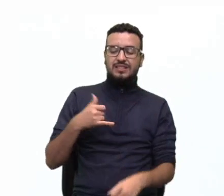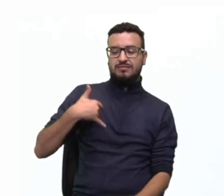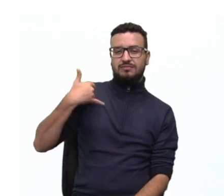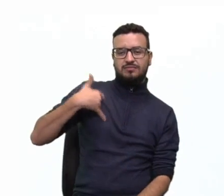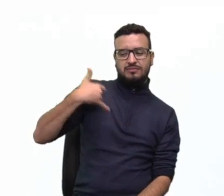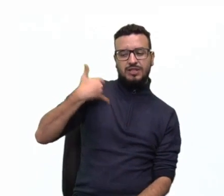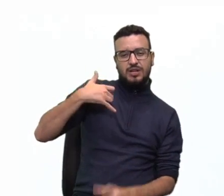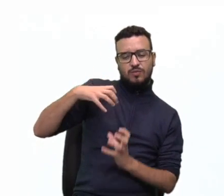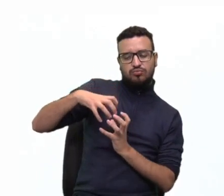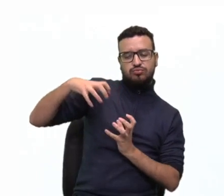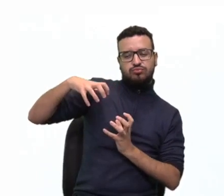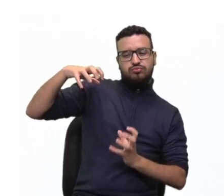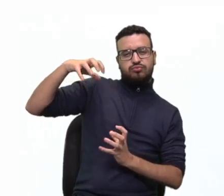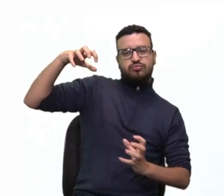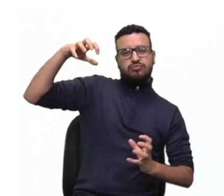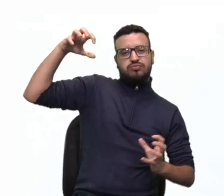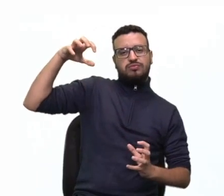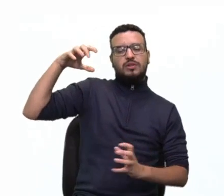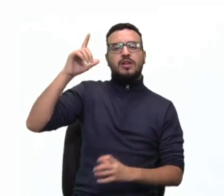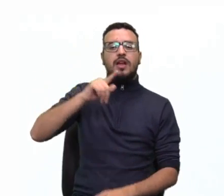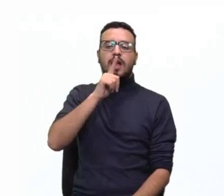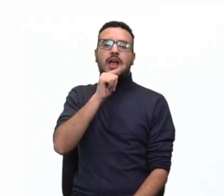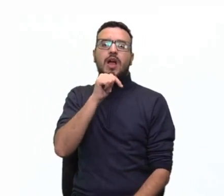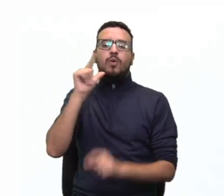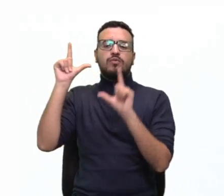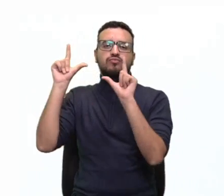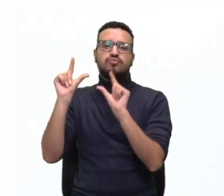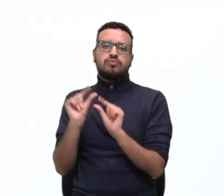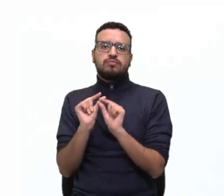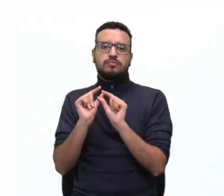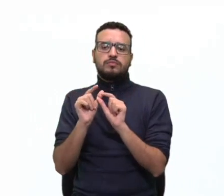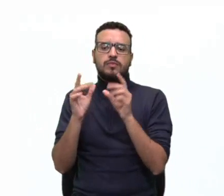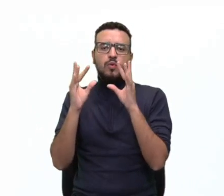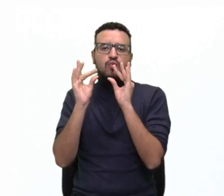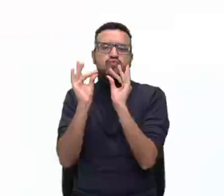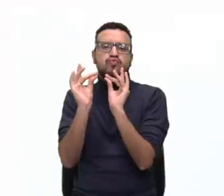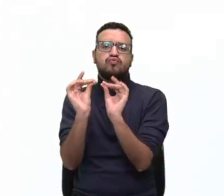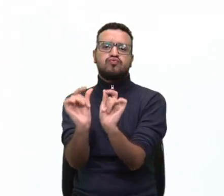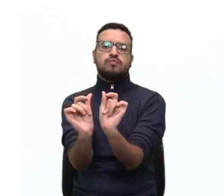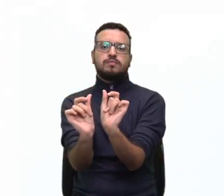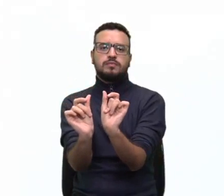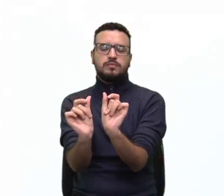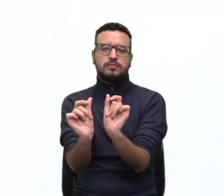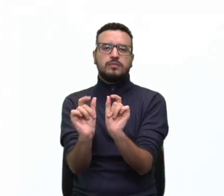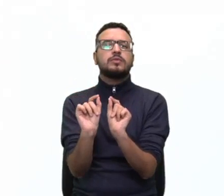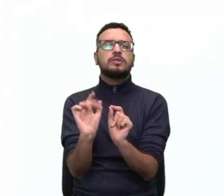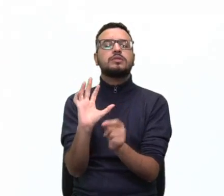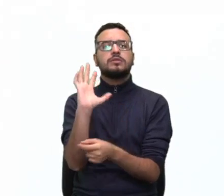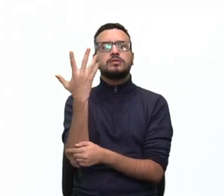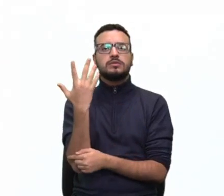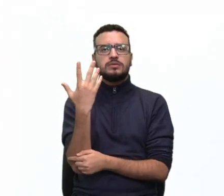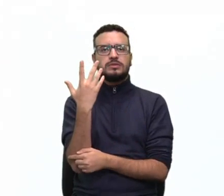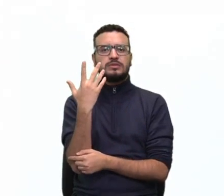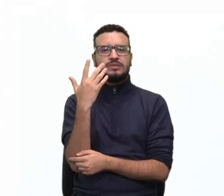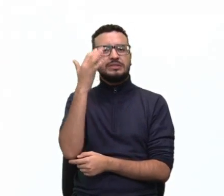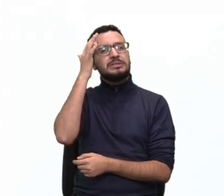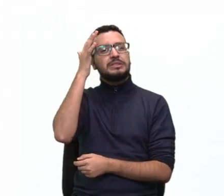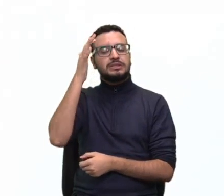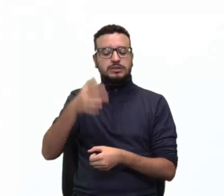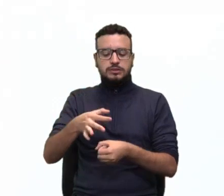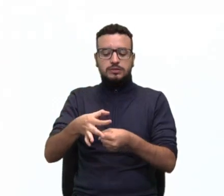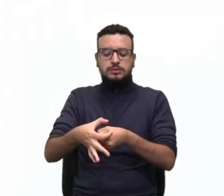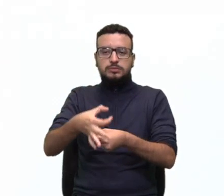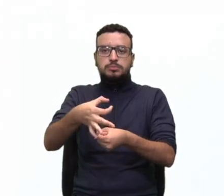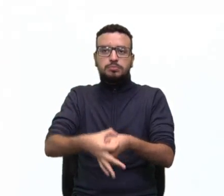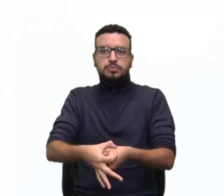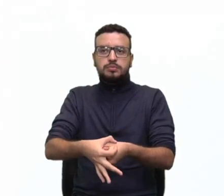estatura quando a água que tem dentro desse disco diminuir? O que vai acontecer? Você consegue imaginar, consegue falar para o seu colega